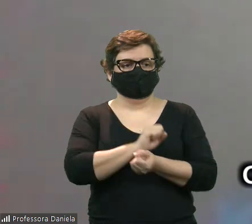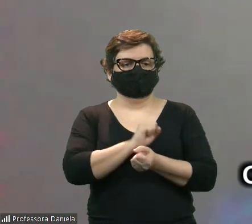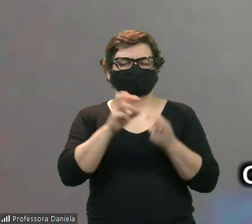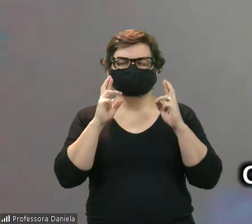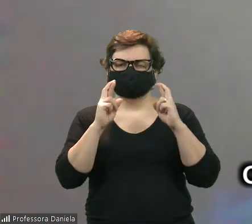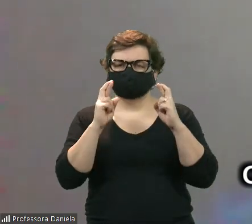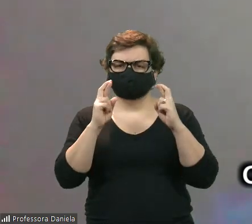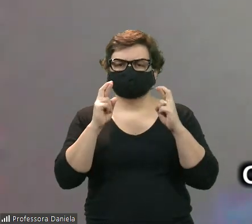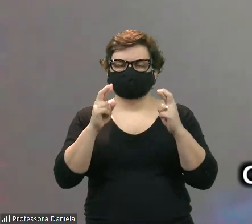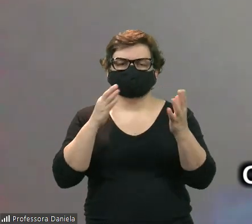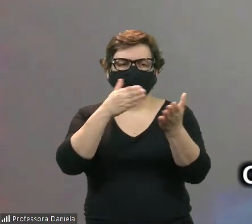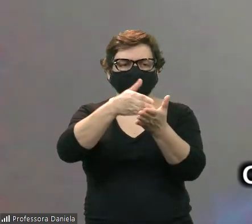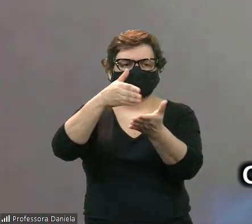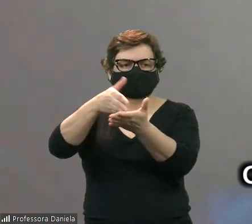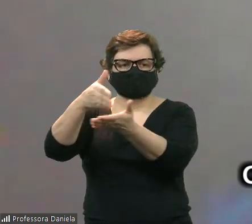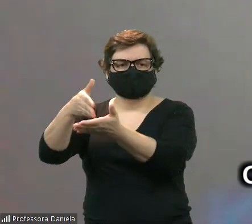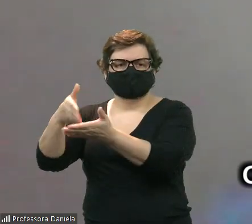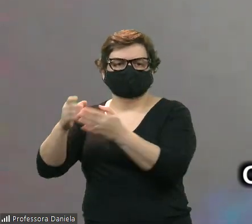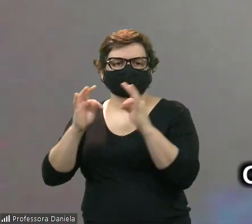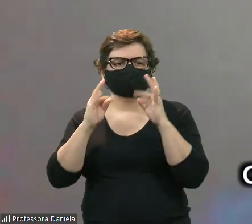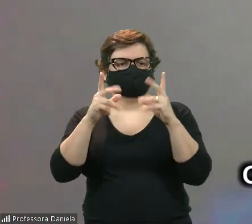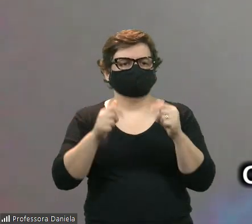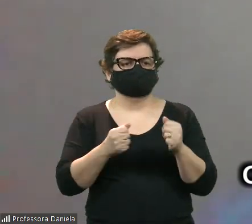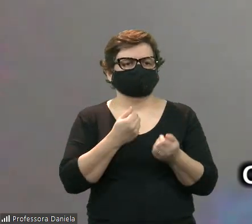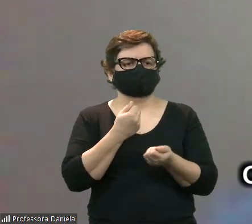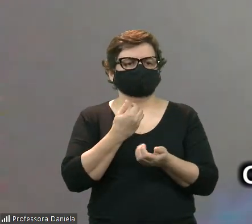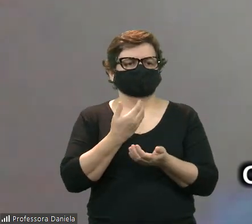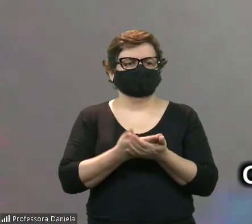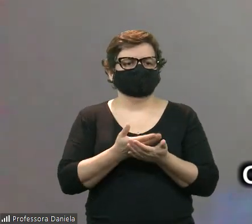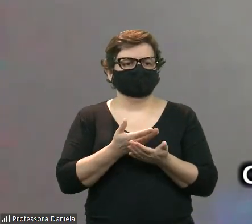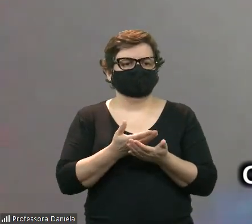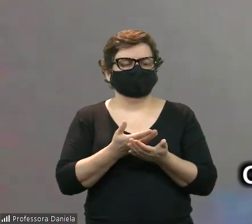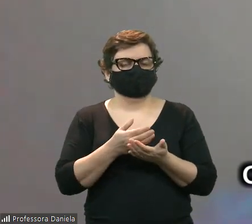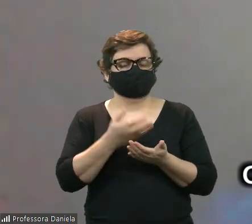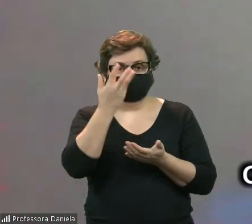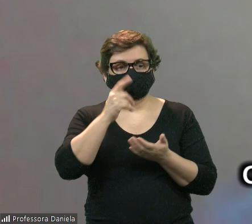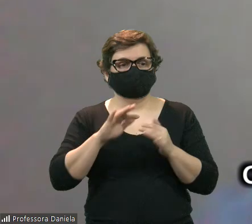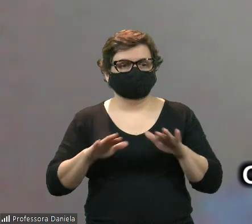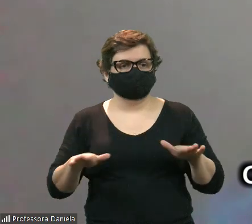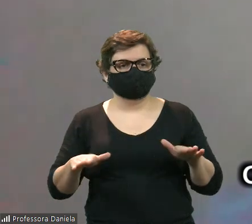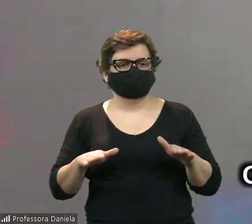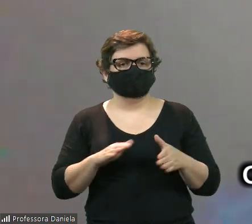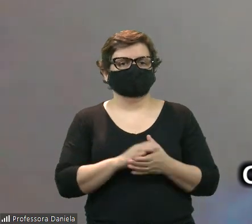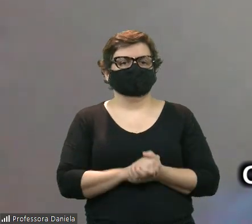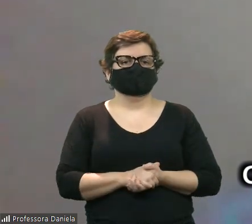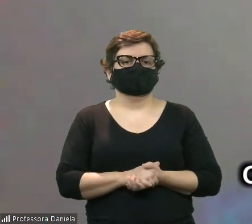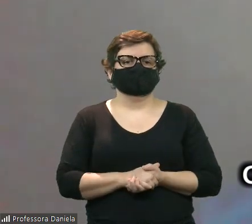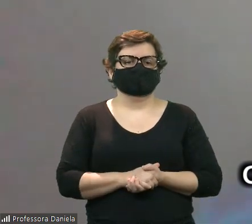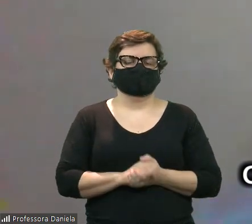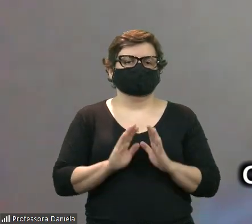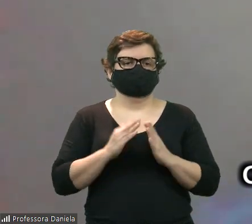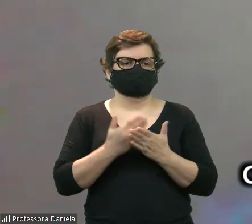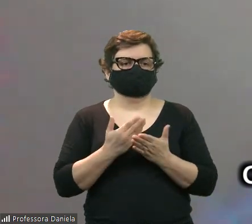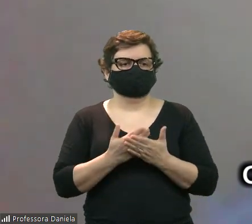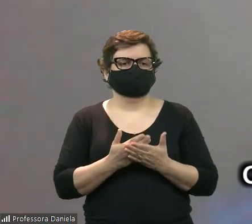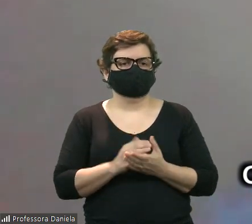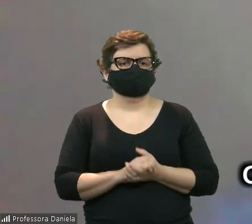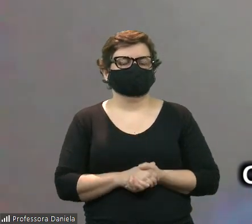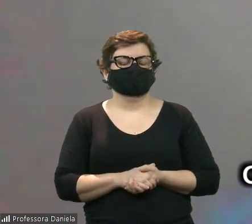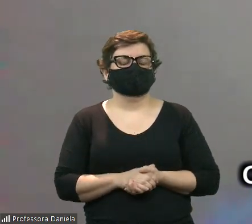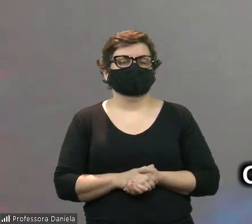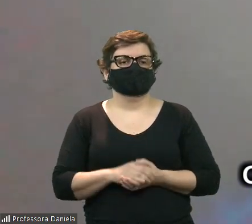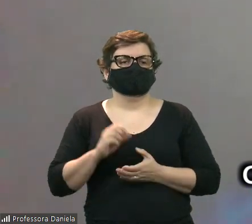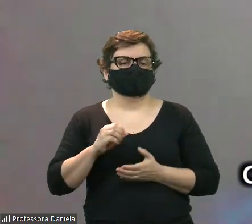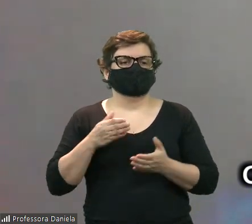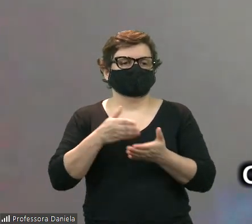chegue para todos os alunos, né? No caso, a merenda, tanto tempo sem, que chegue